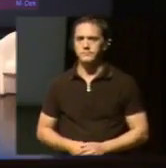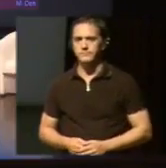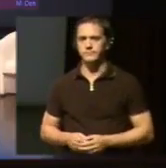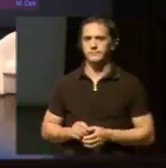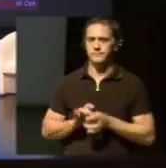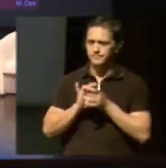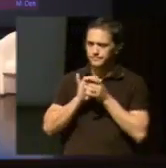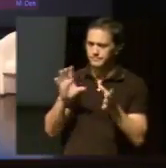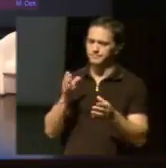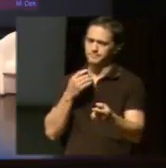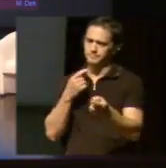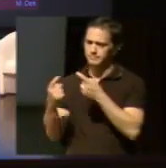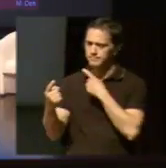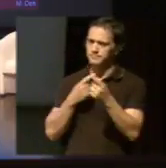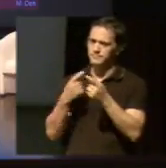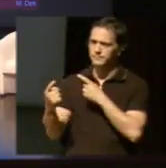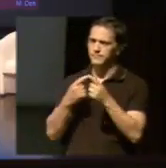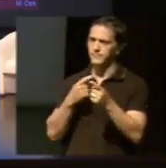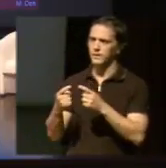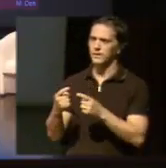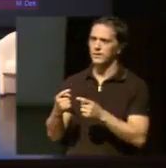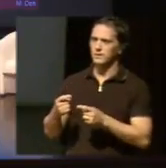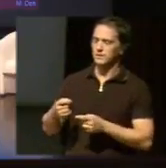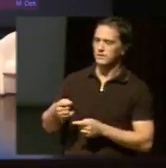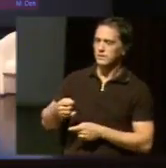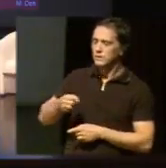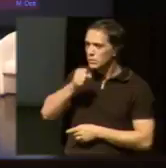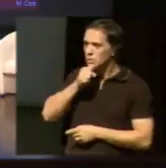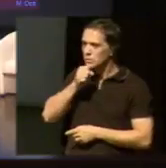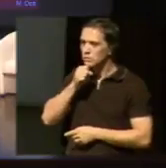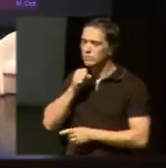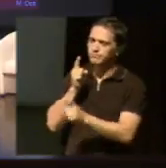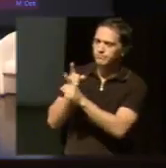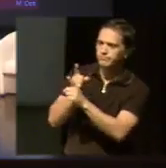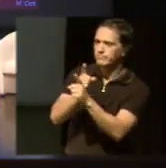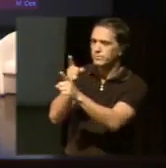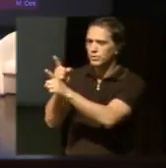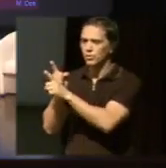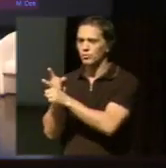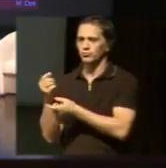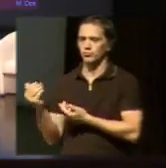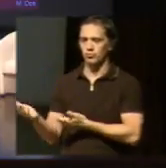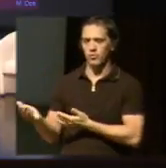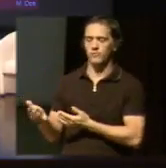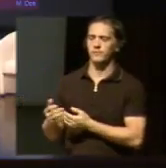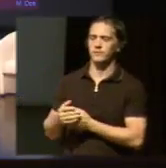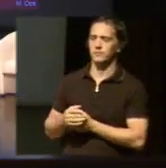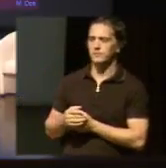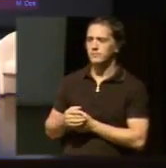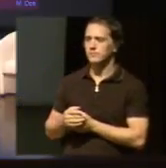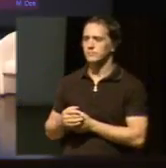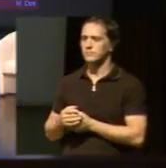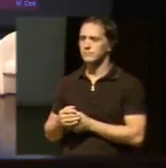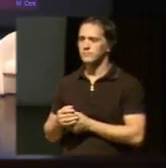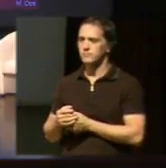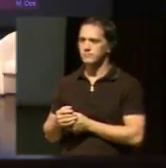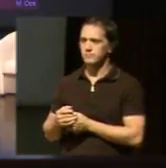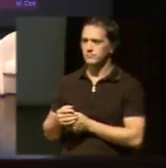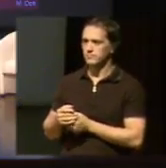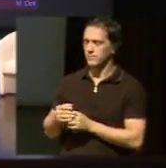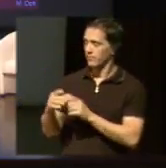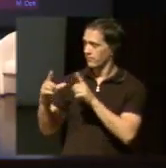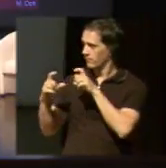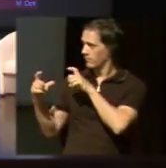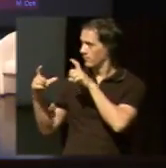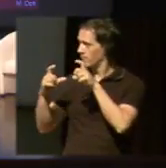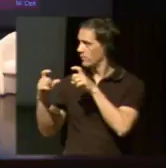idosos vão ao encontro desses jovens. Aqui são algumas fotos onde